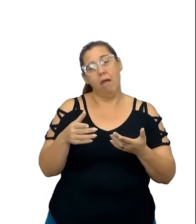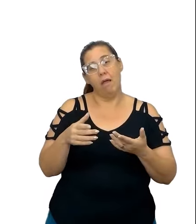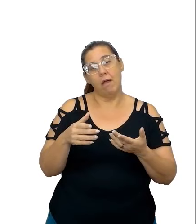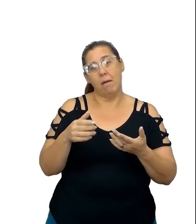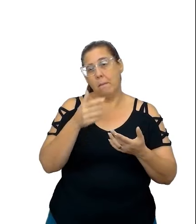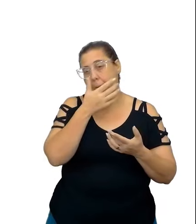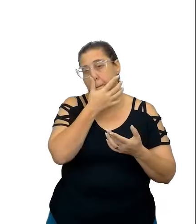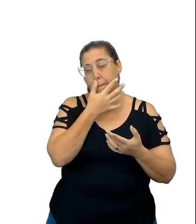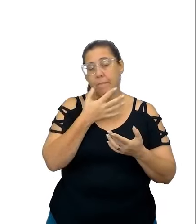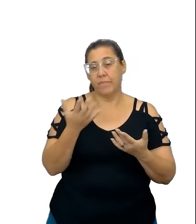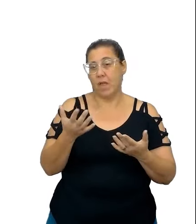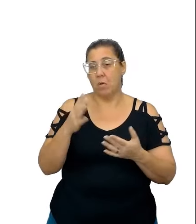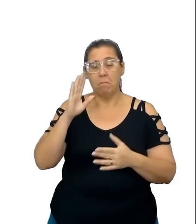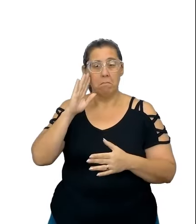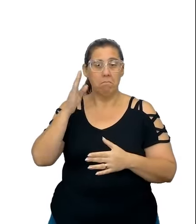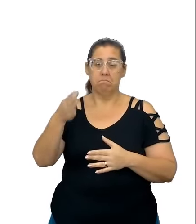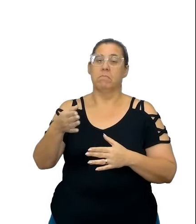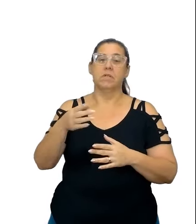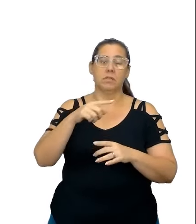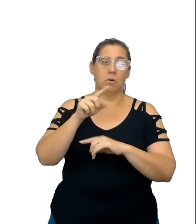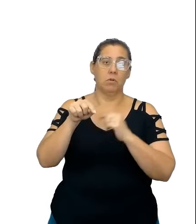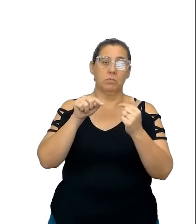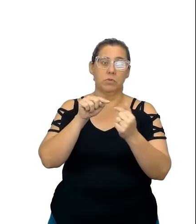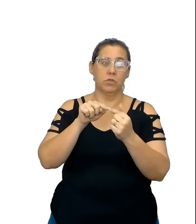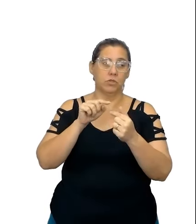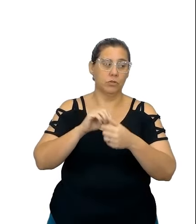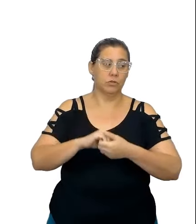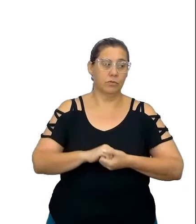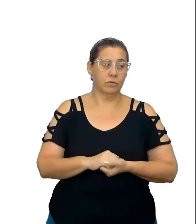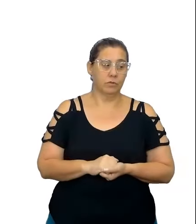é o meio, é o nicho do meme.